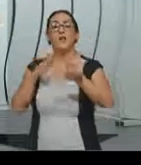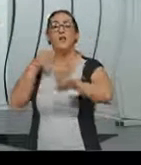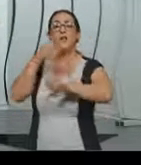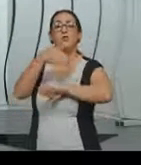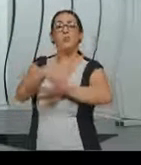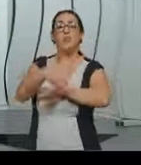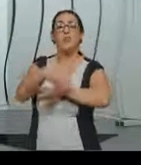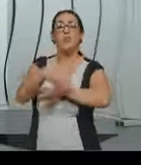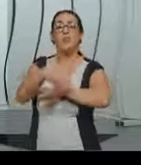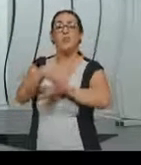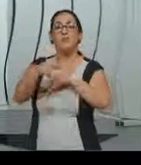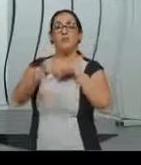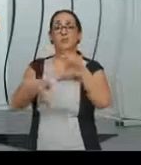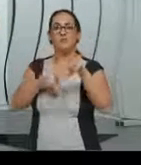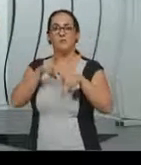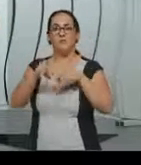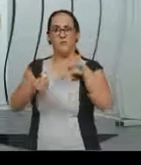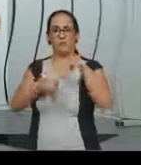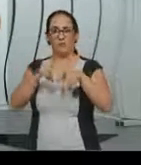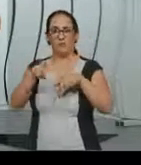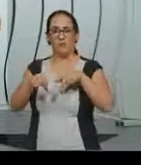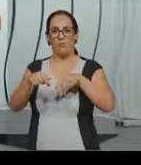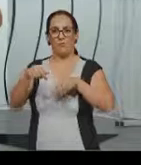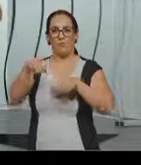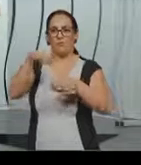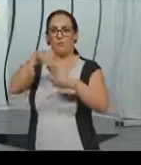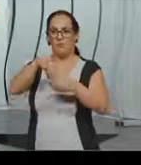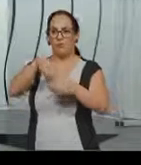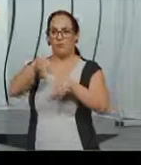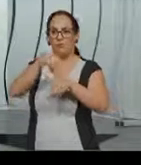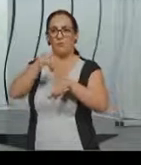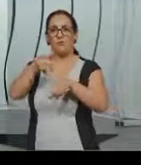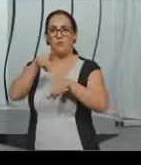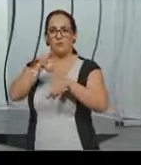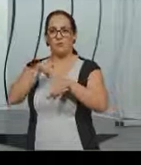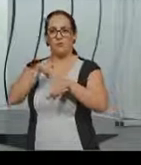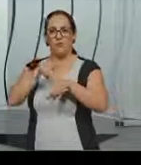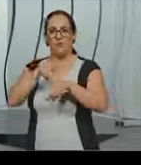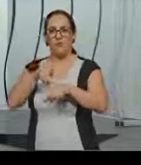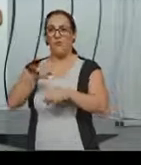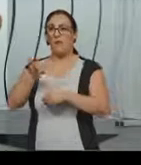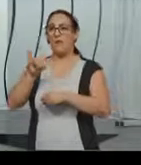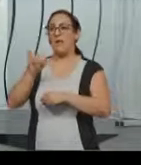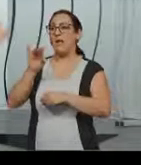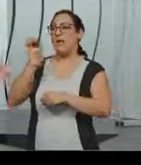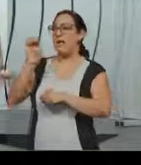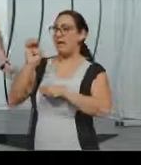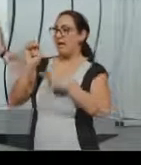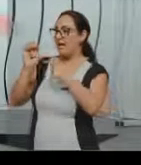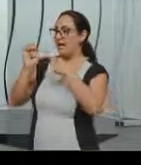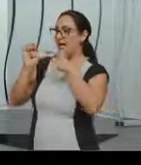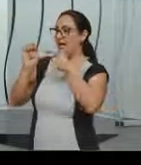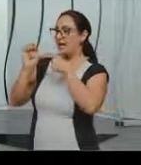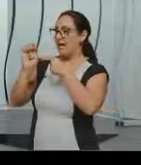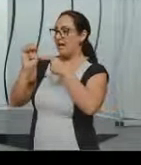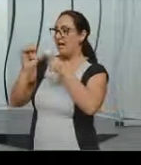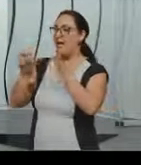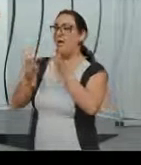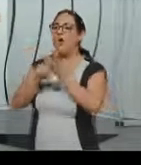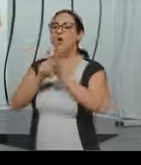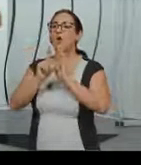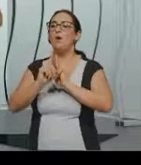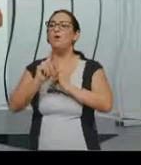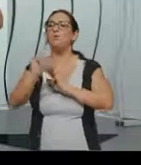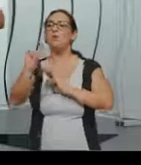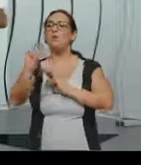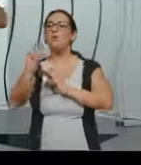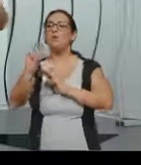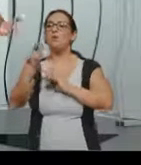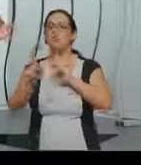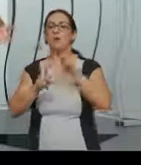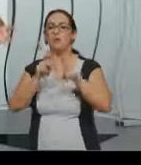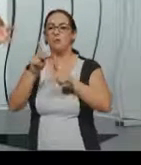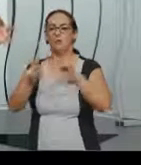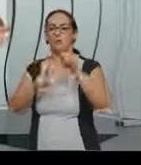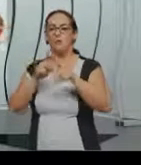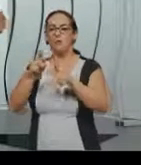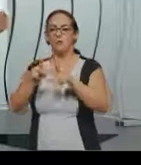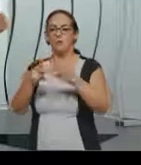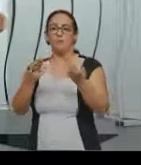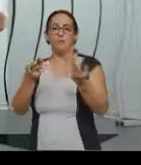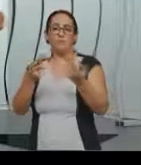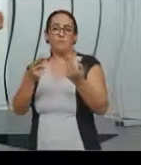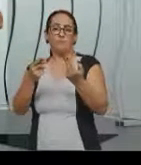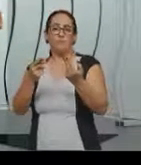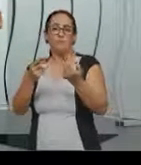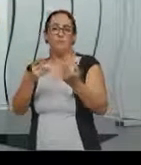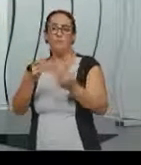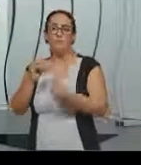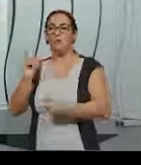de pessoas no país, tá? E emigração, saída. Do mesmo jeito que importação